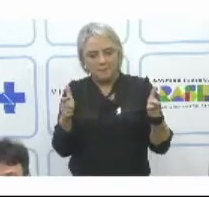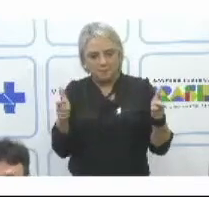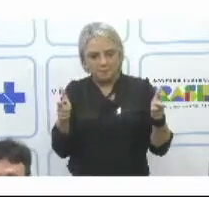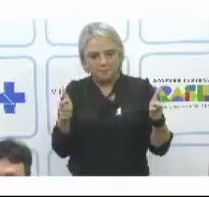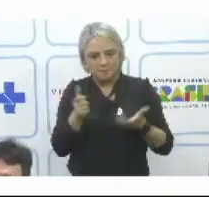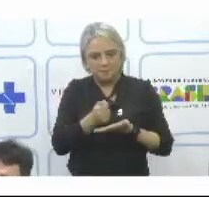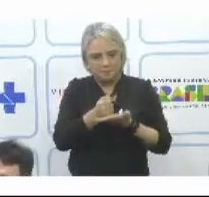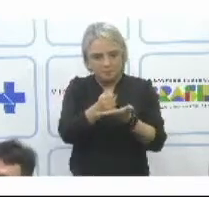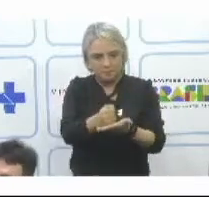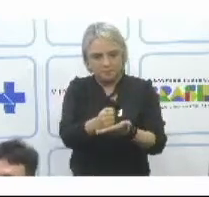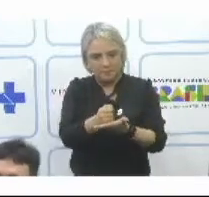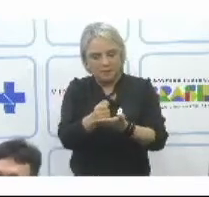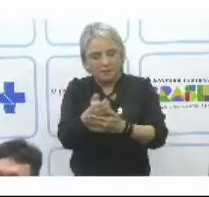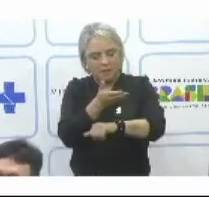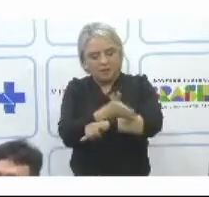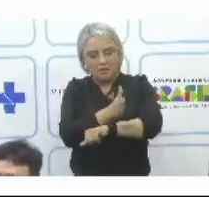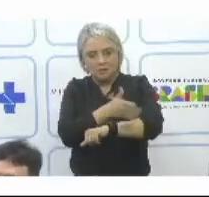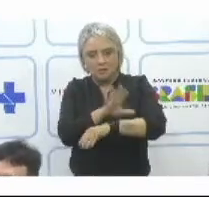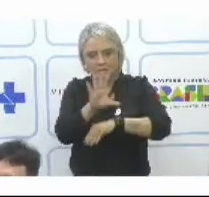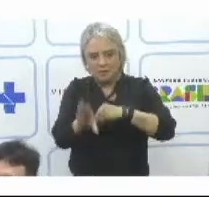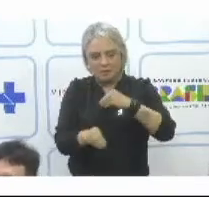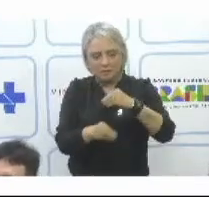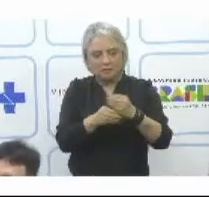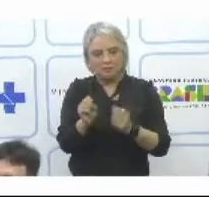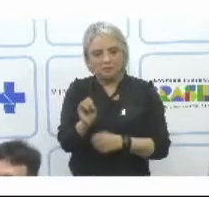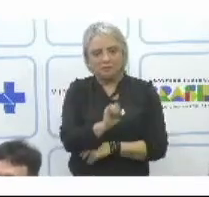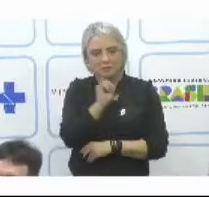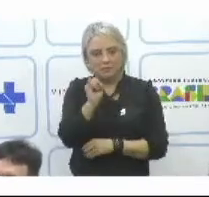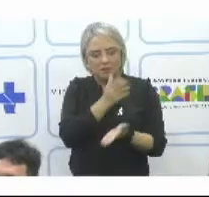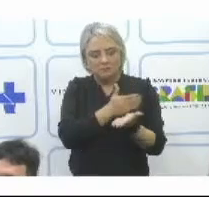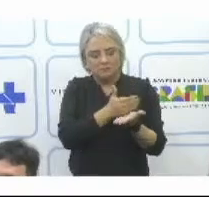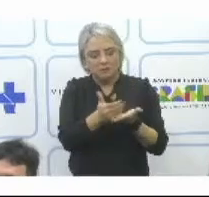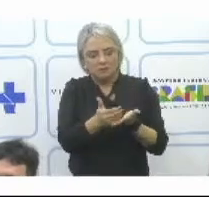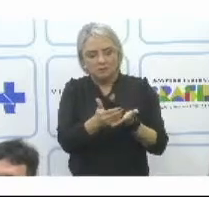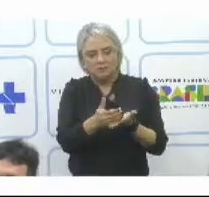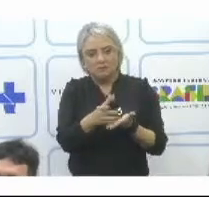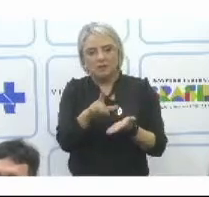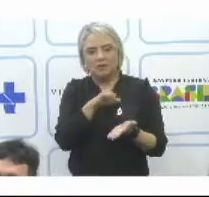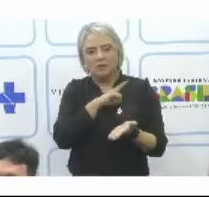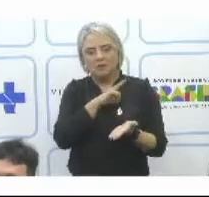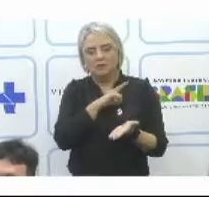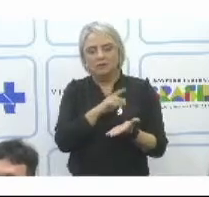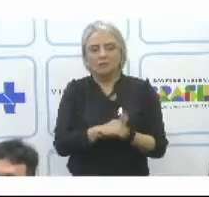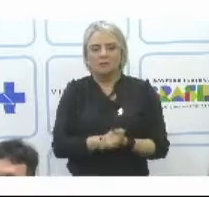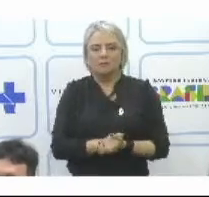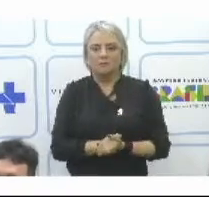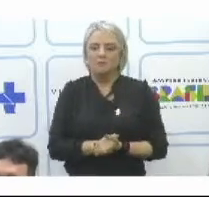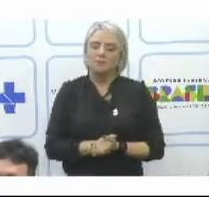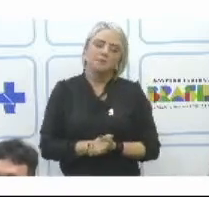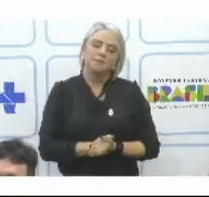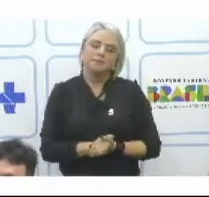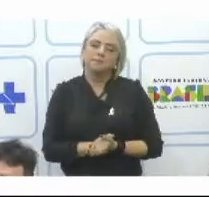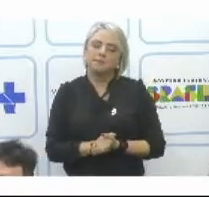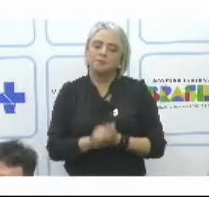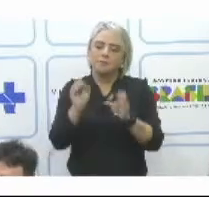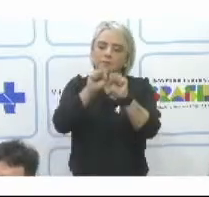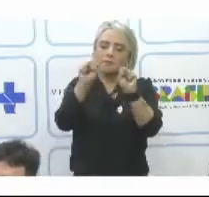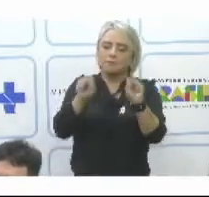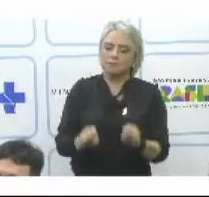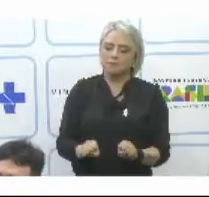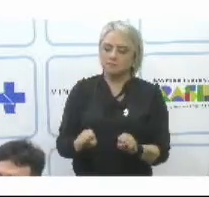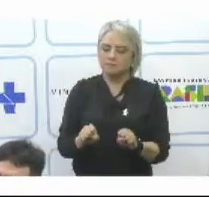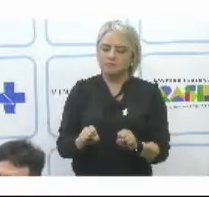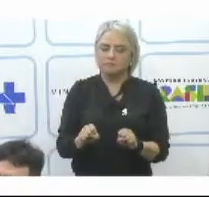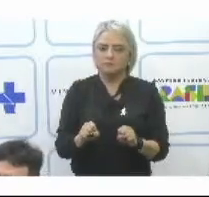dessa oferta de práticas integrativas importantes. A partir do momento que a gente tem o sistema